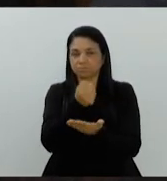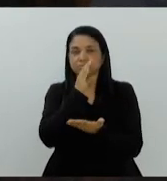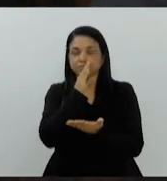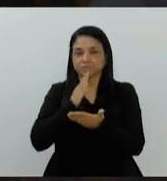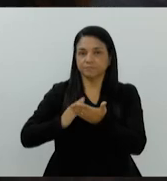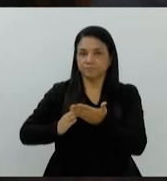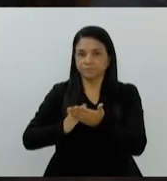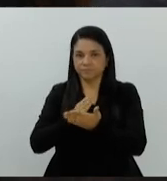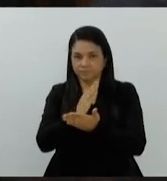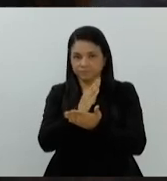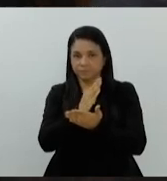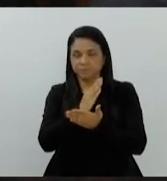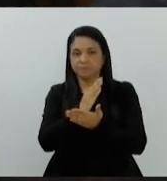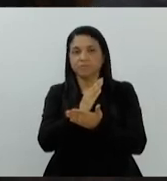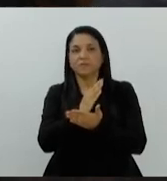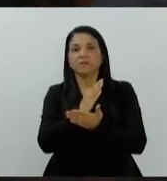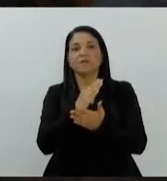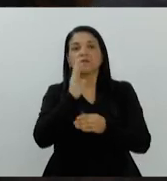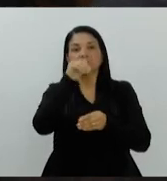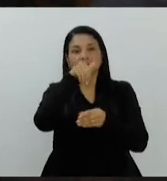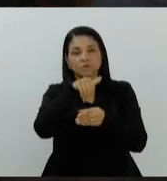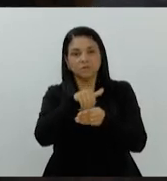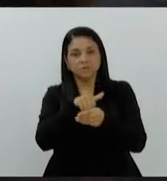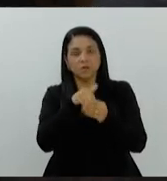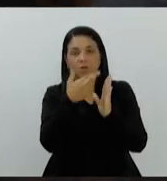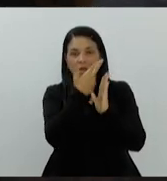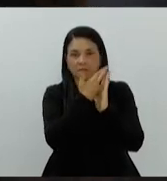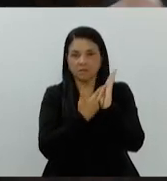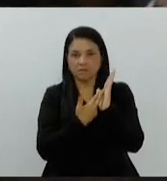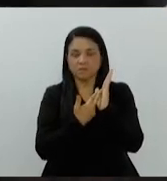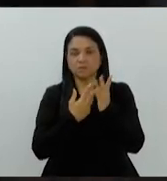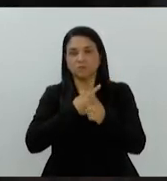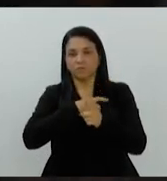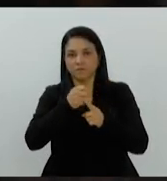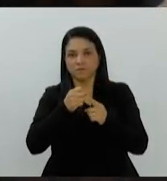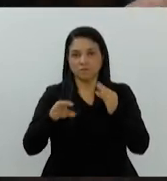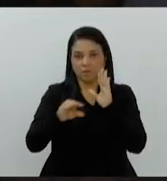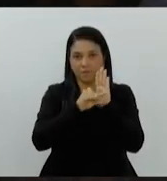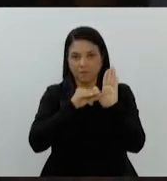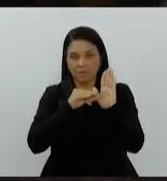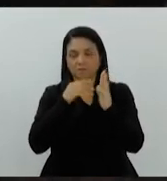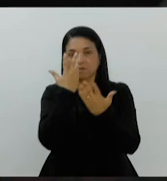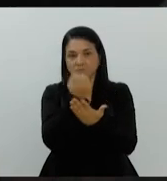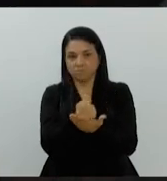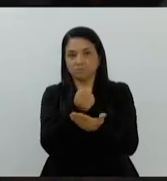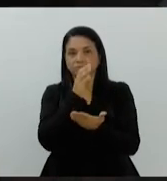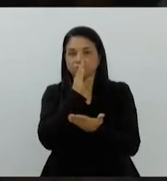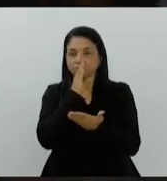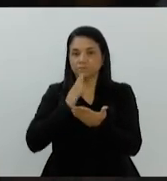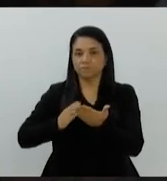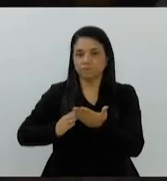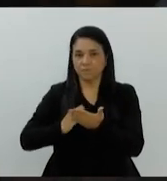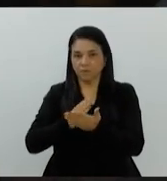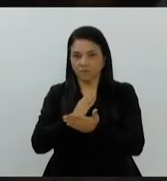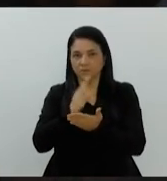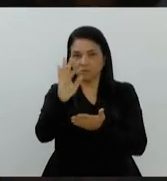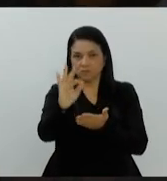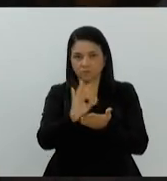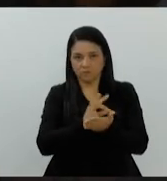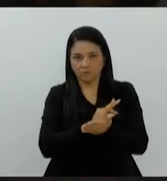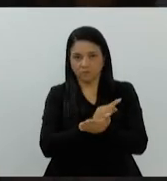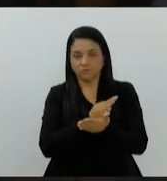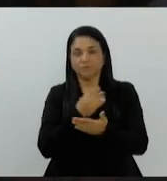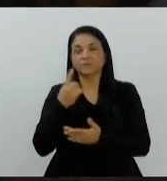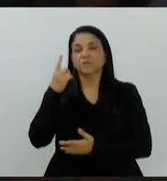como estão. Aprovado. Em votação, redação do vencido, assim emendado. Os senhores que aprovam, permaneçam como estão. Aprovado. Vai